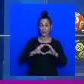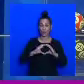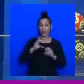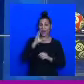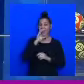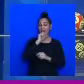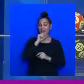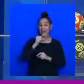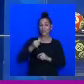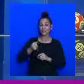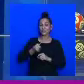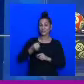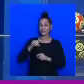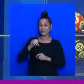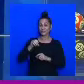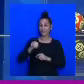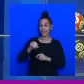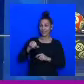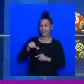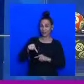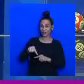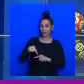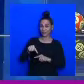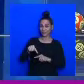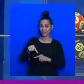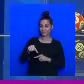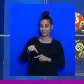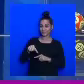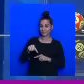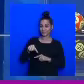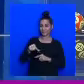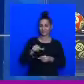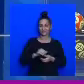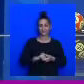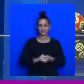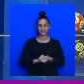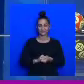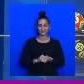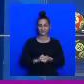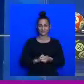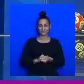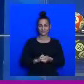Bola laranja, número 09. Laranja, 09.